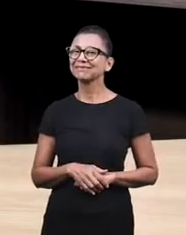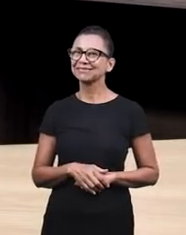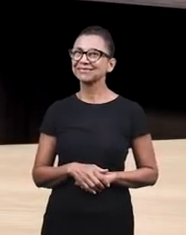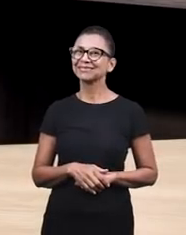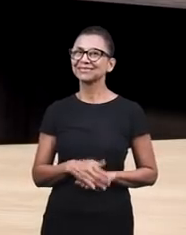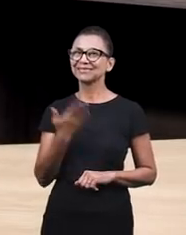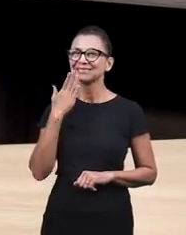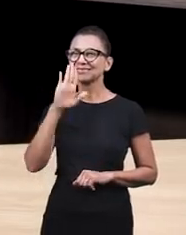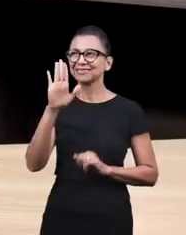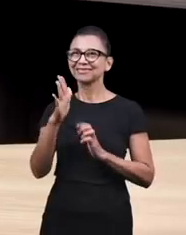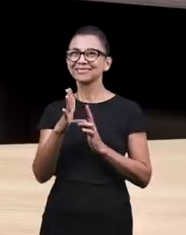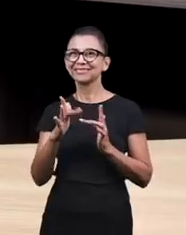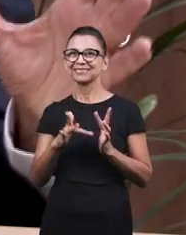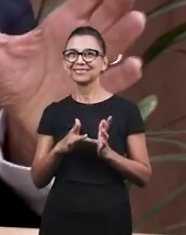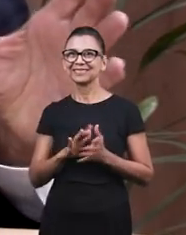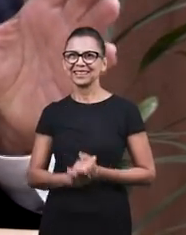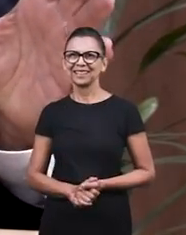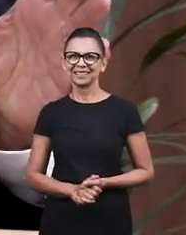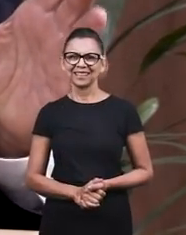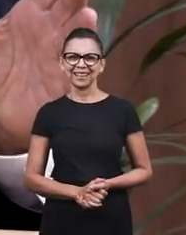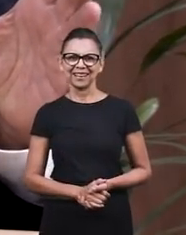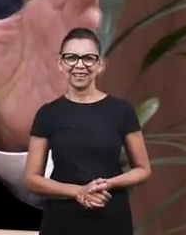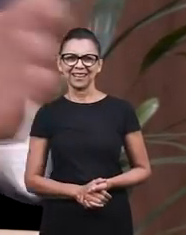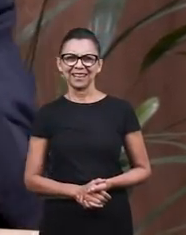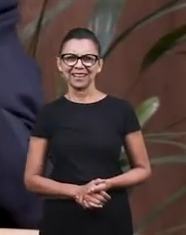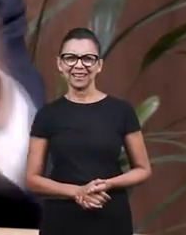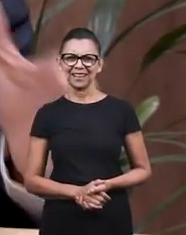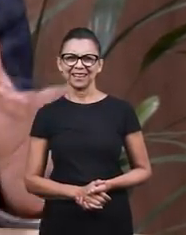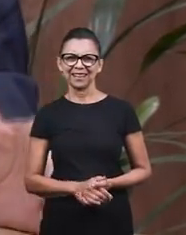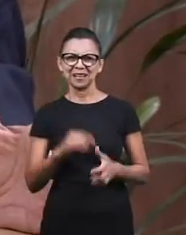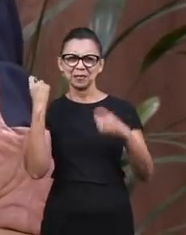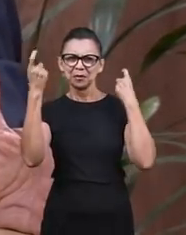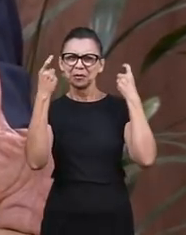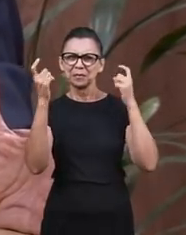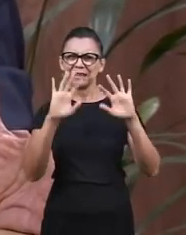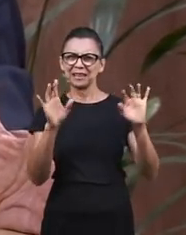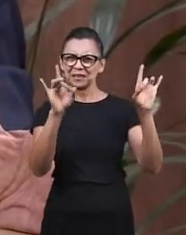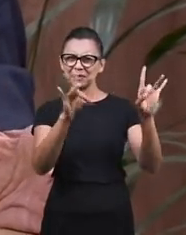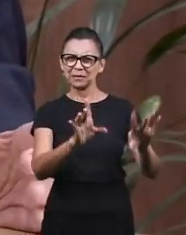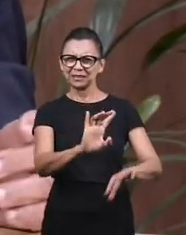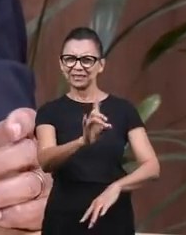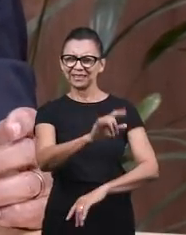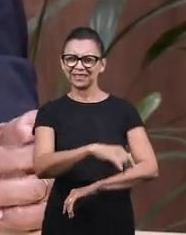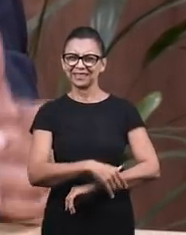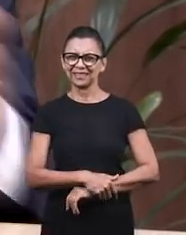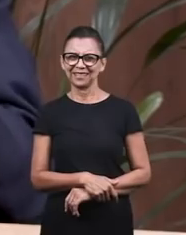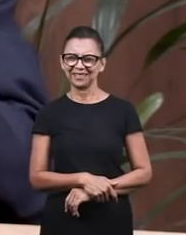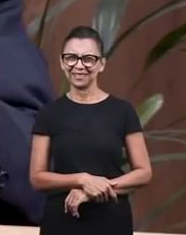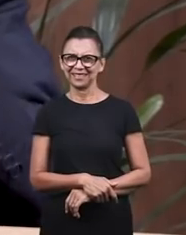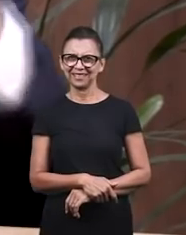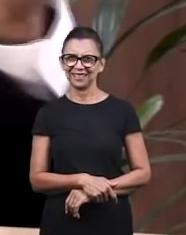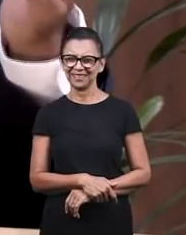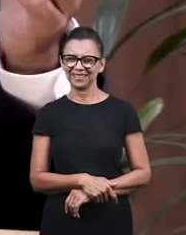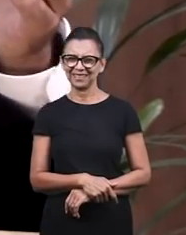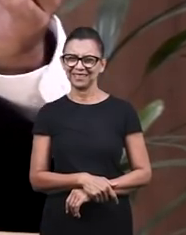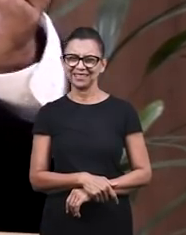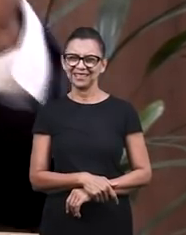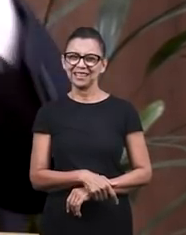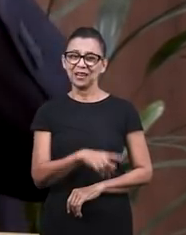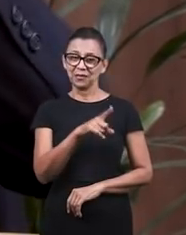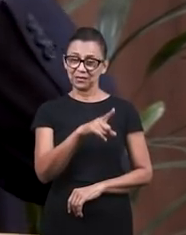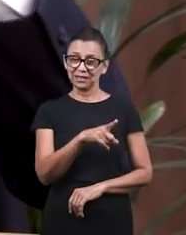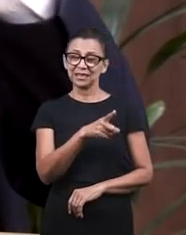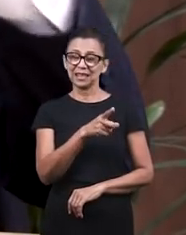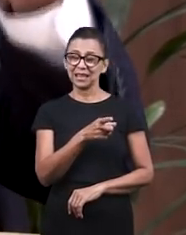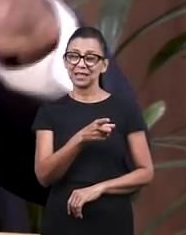Foi a promessa de Jesus. Vocês não se preocupem, não. Não vou deixar vocês abandonados, né? Vocês não vão ficar com uma história para